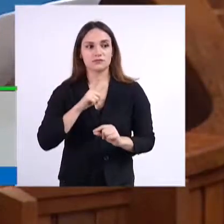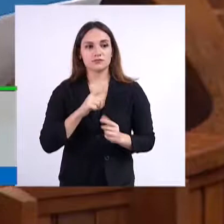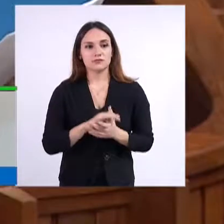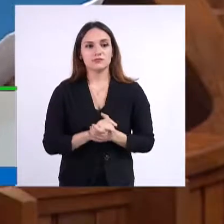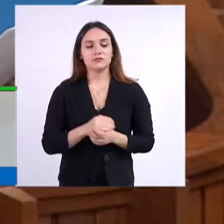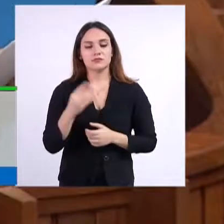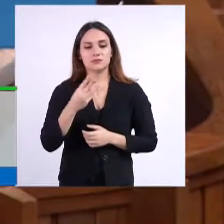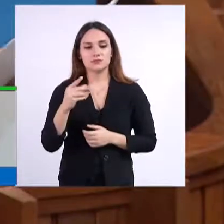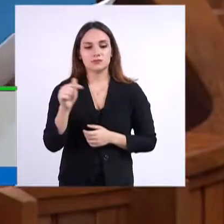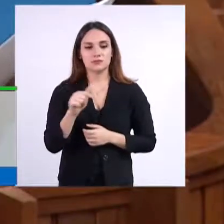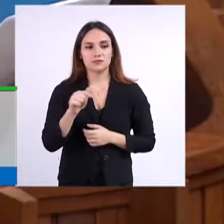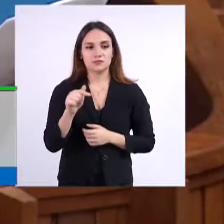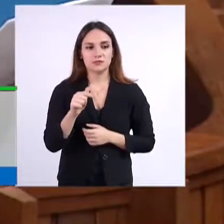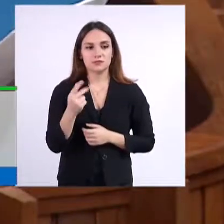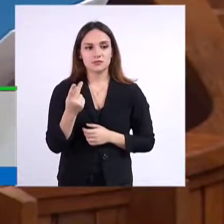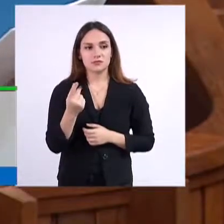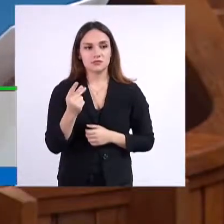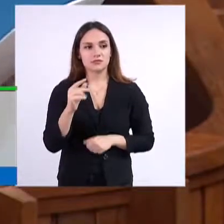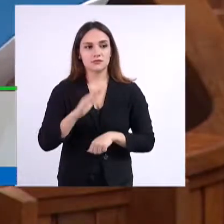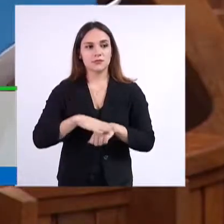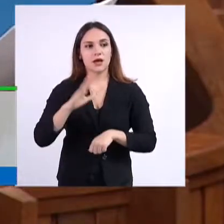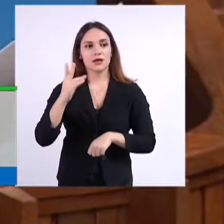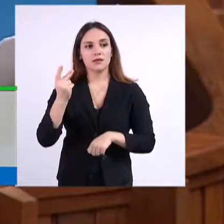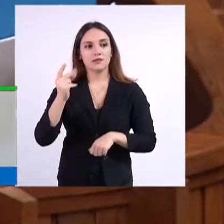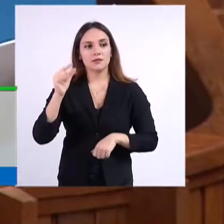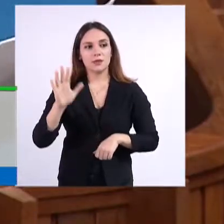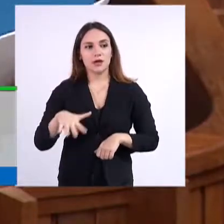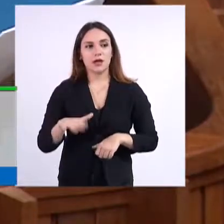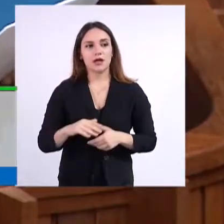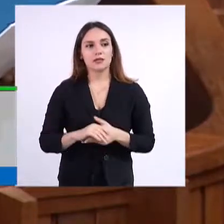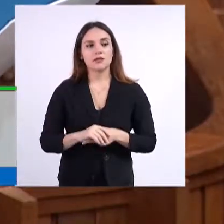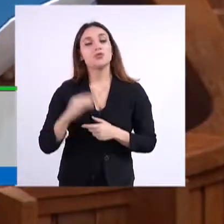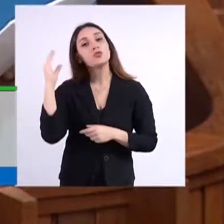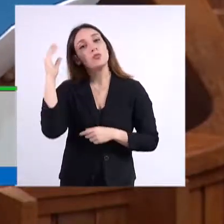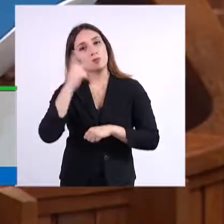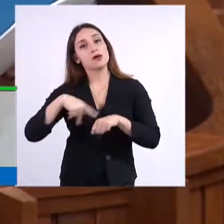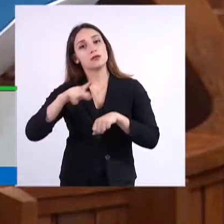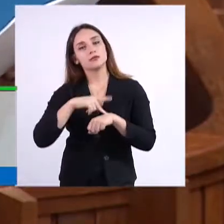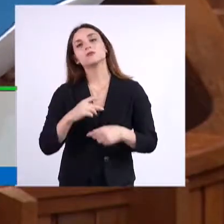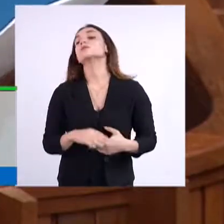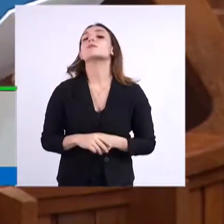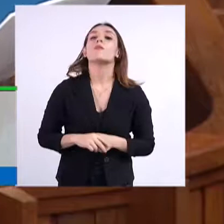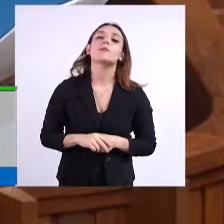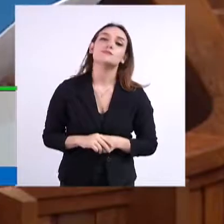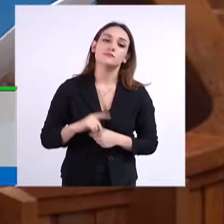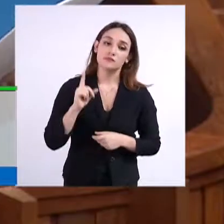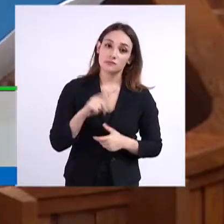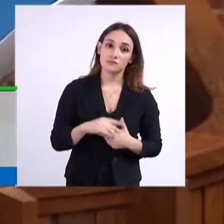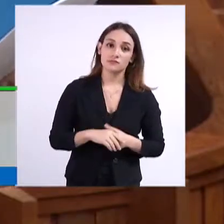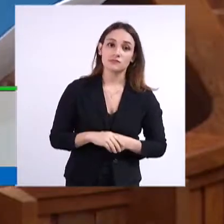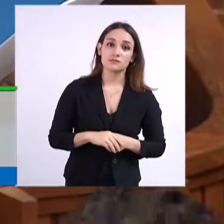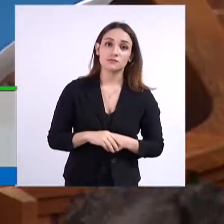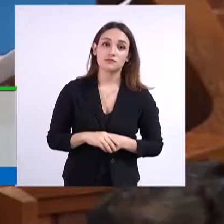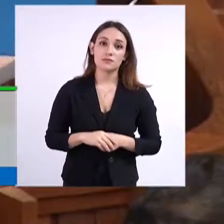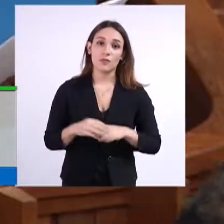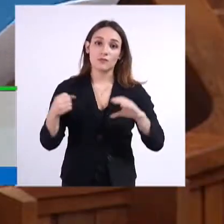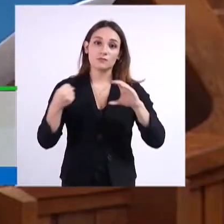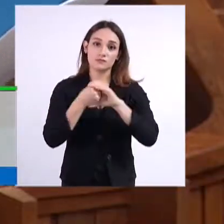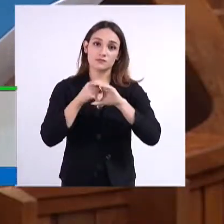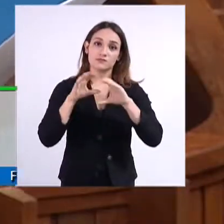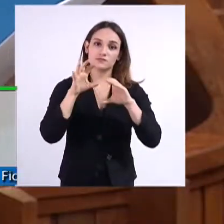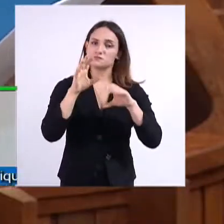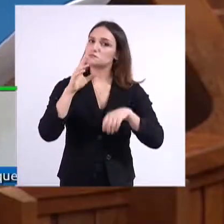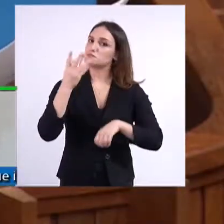37ª tarifa de energia mais barata do país e a menor da região